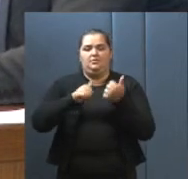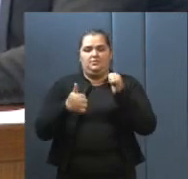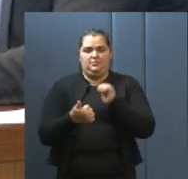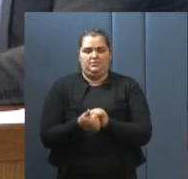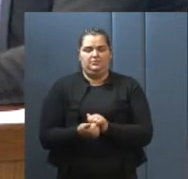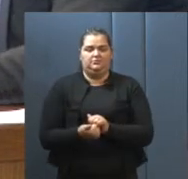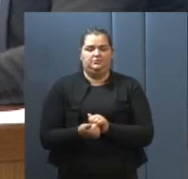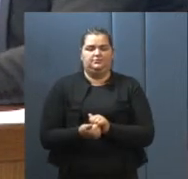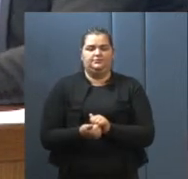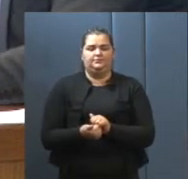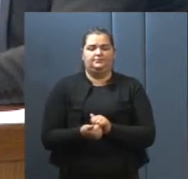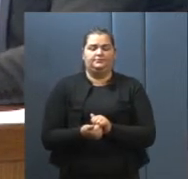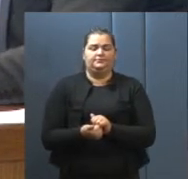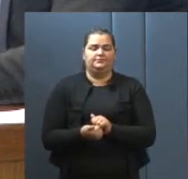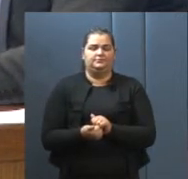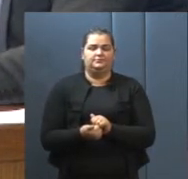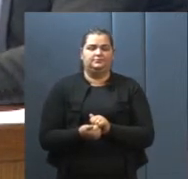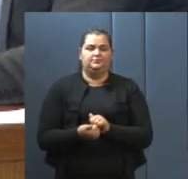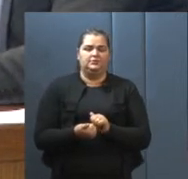adequadamente